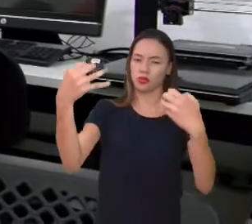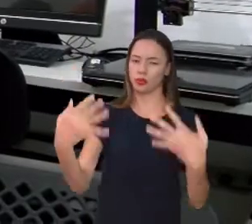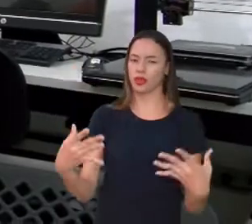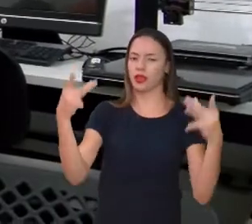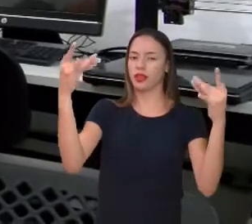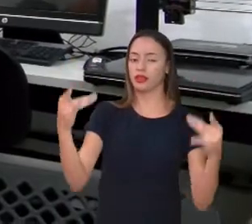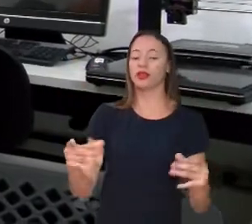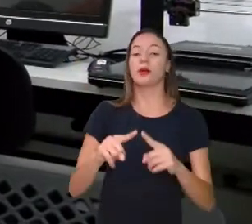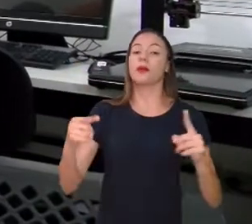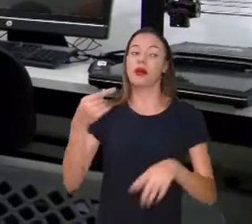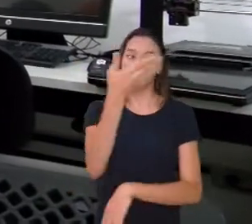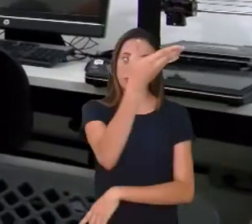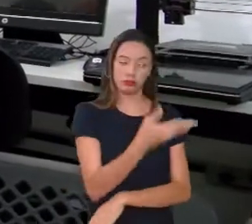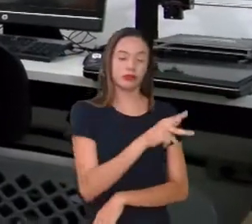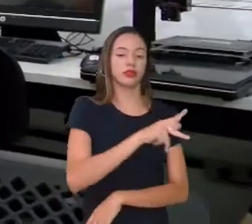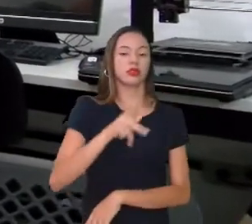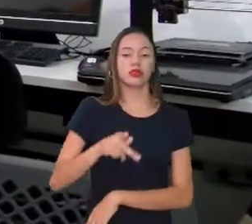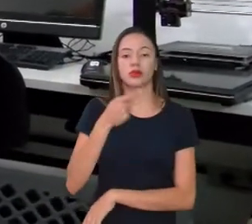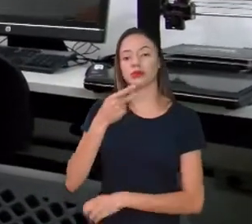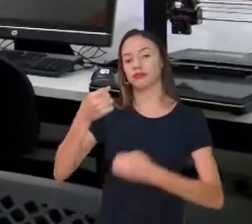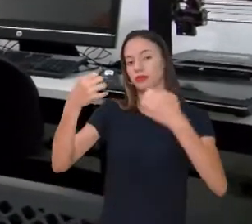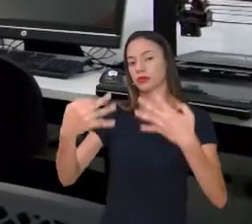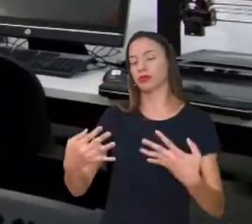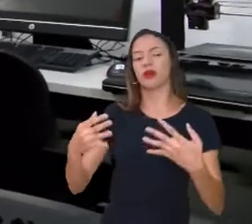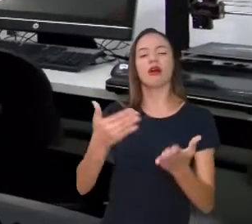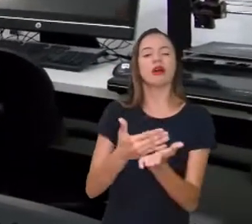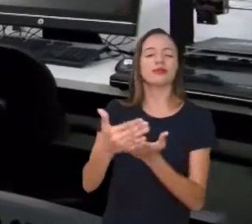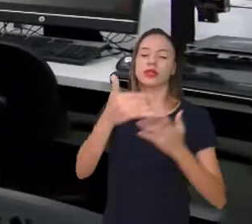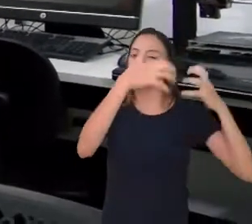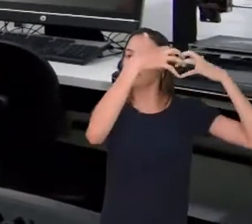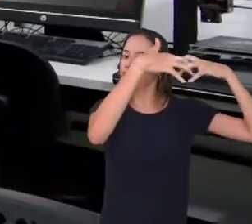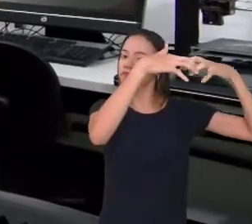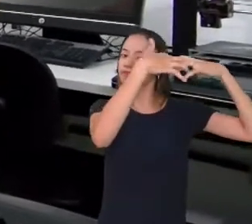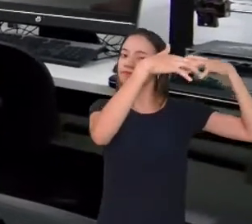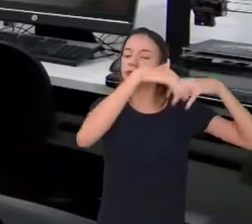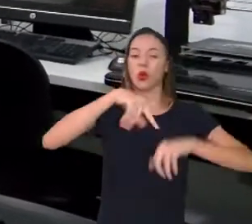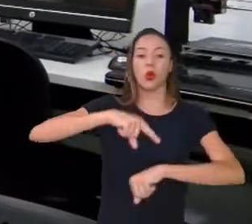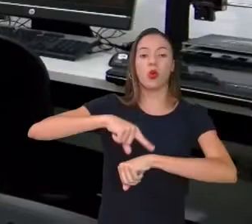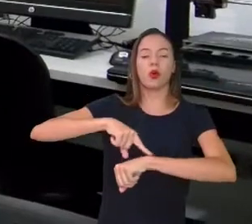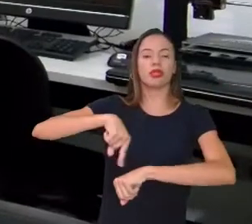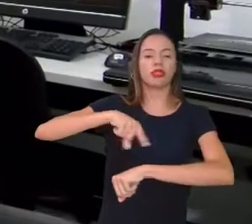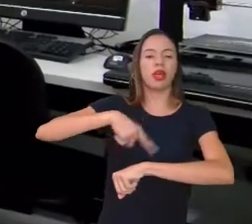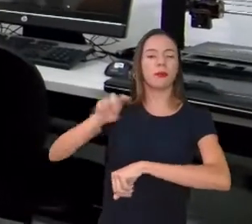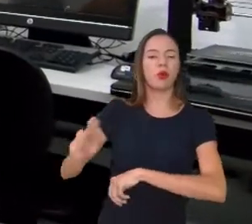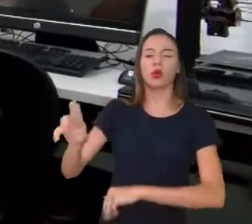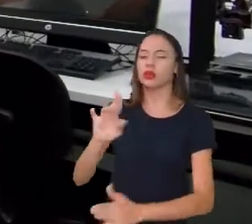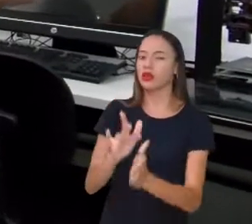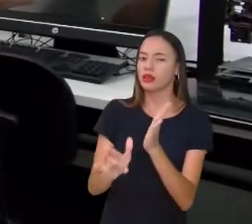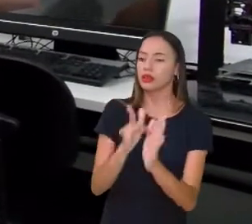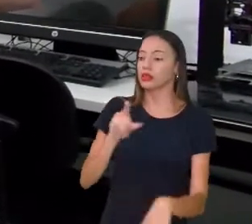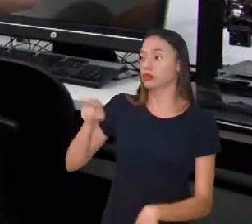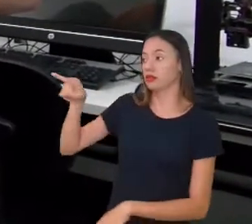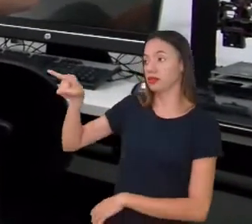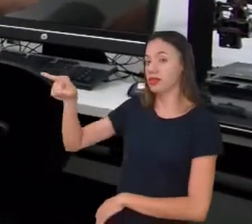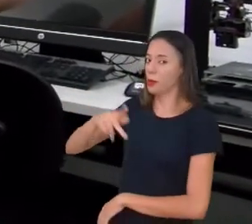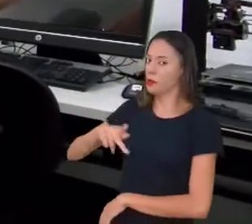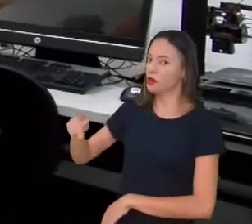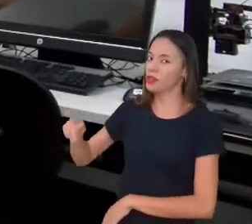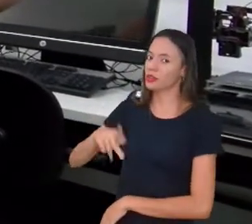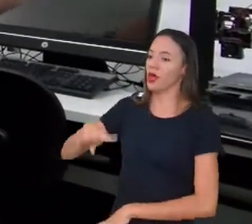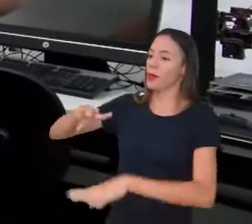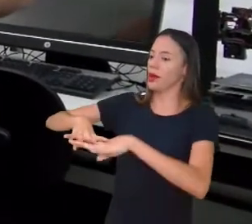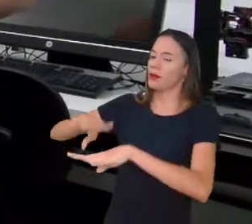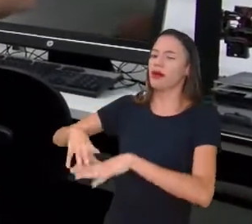Mas, como o Tiago falou, a gente vai começar refletindo pelo tempo que passamos no digital. Tiago, você que é professor de matemática, tem